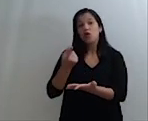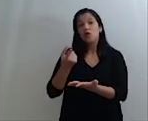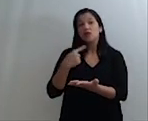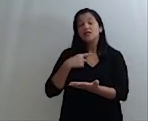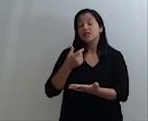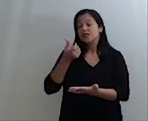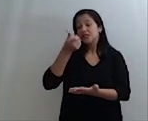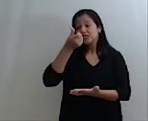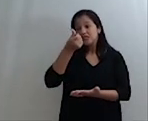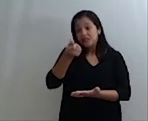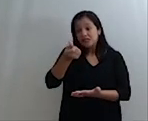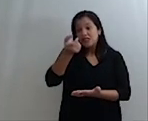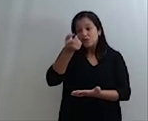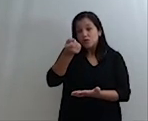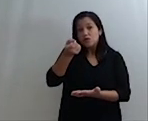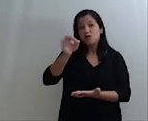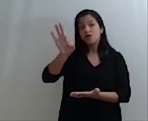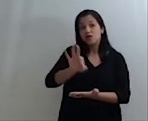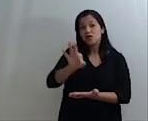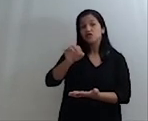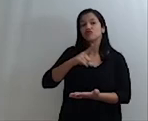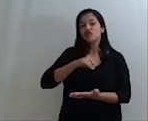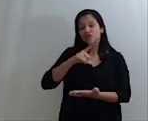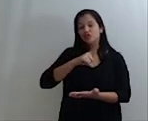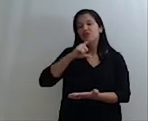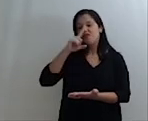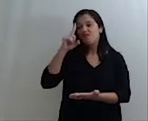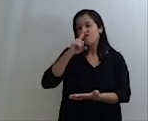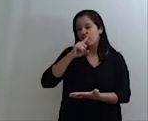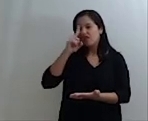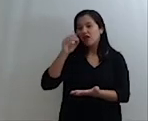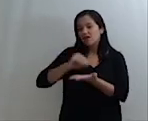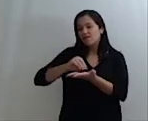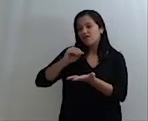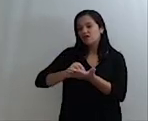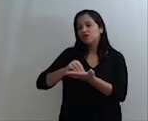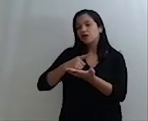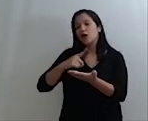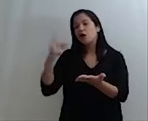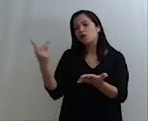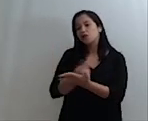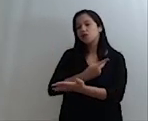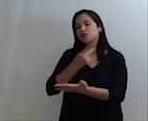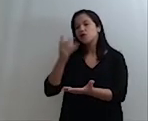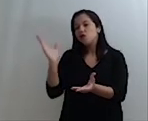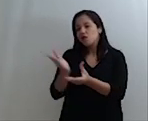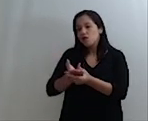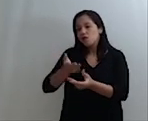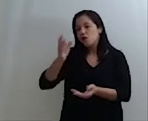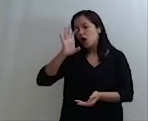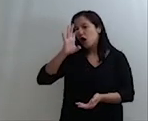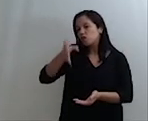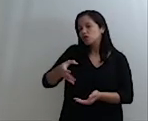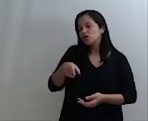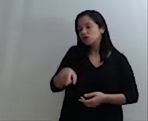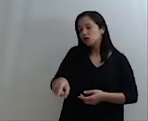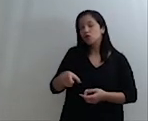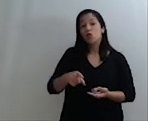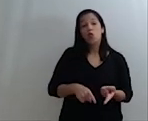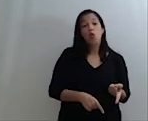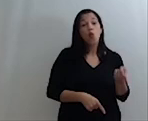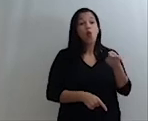falha no reconhecimento Como Um dos fatores que contribuíram para aquele erro um outro dado de uma base ainda mais